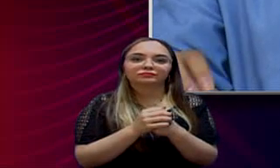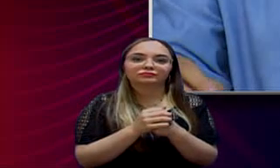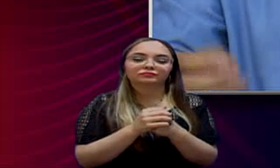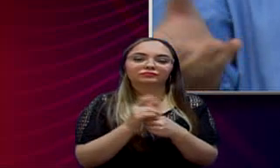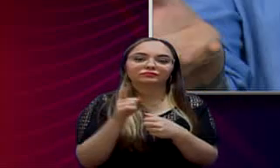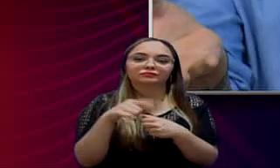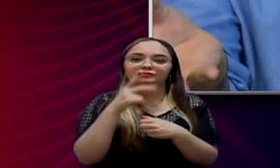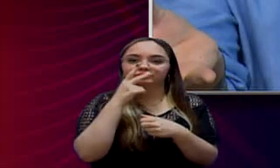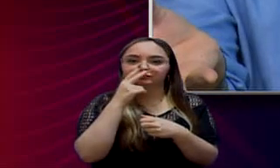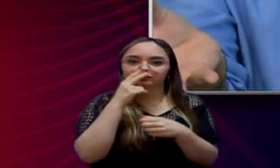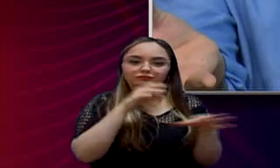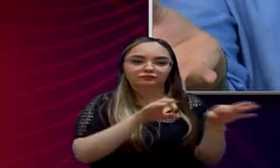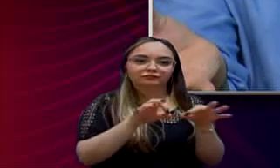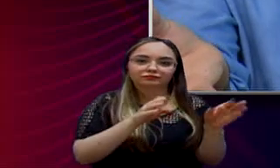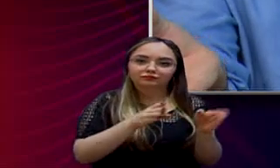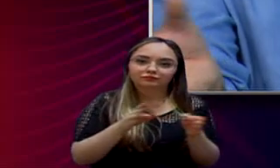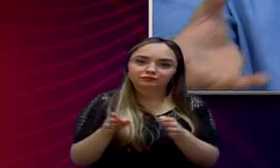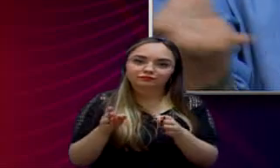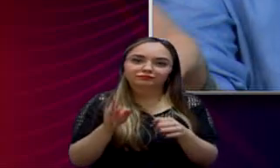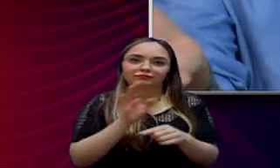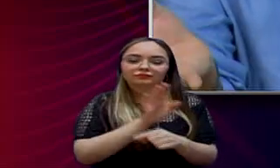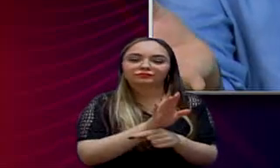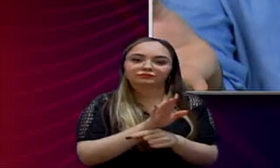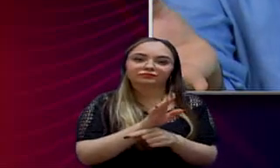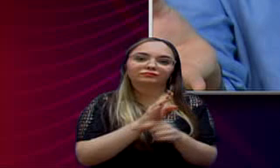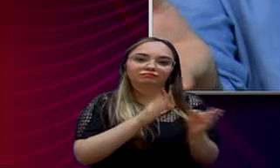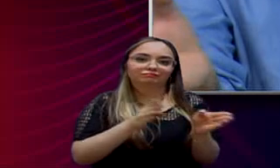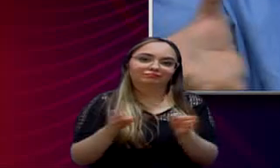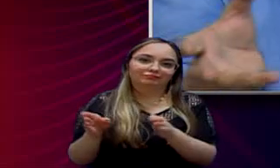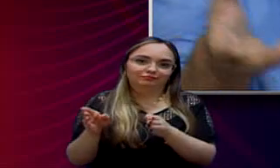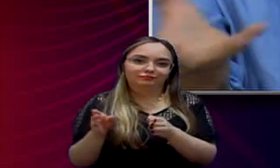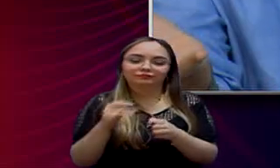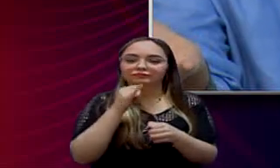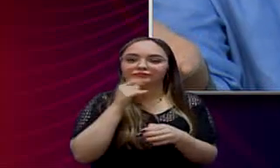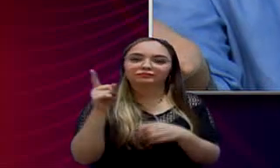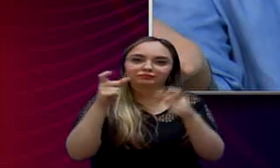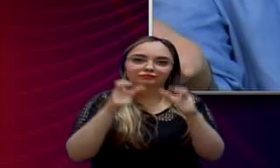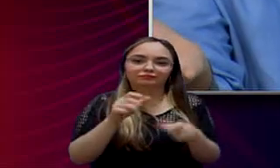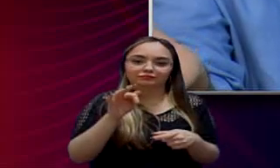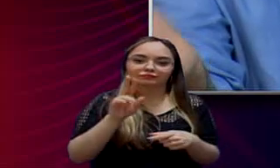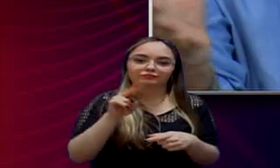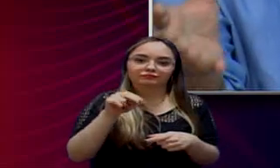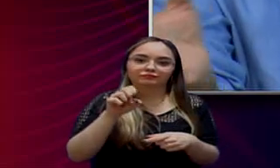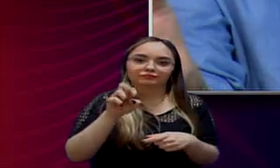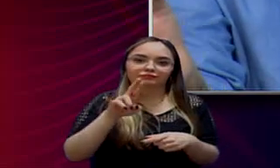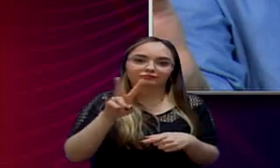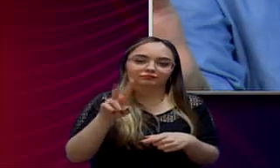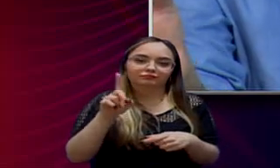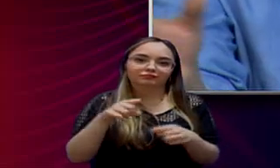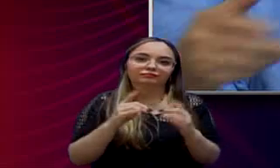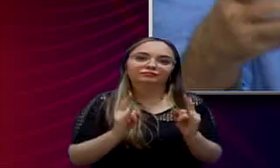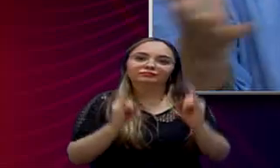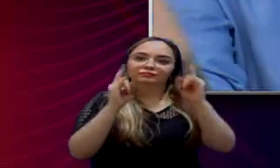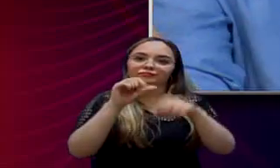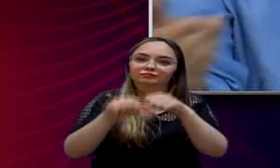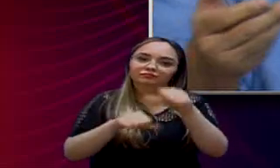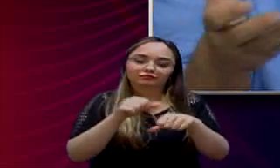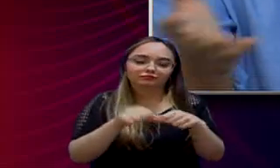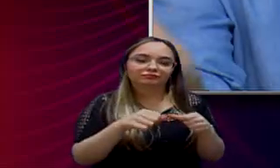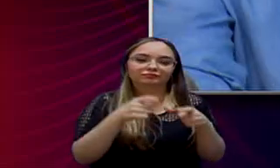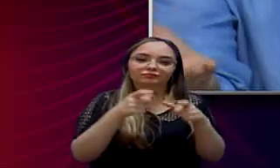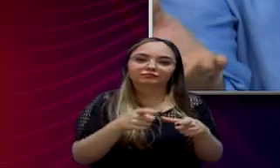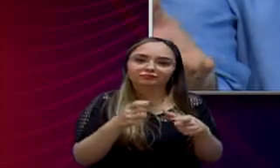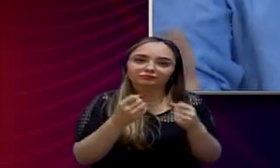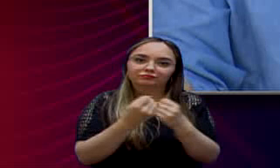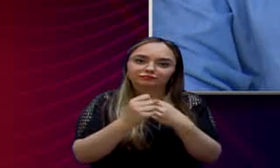ações de estruturação física no caso da funserv seria a reforma do prédio atualização do prédio de imóveis